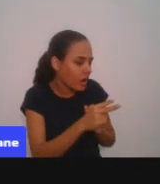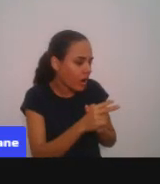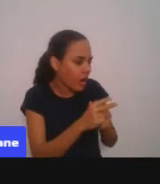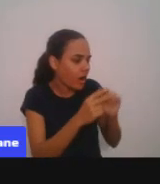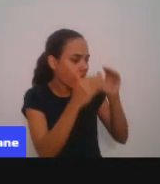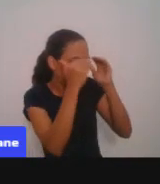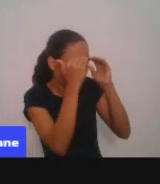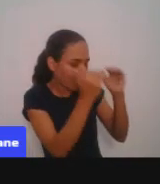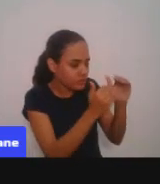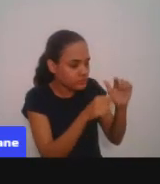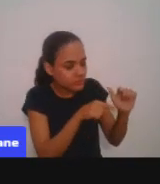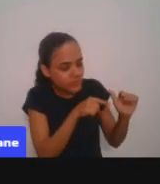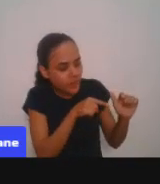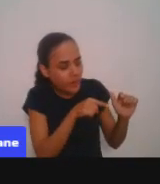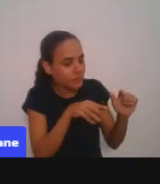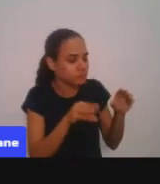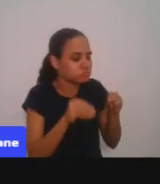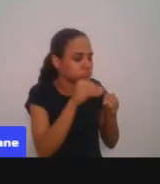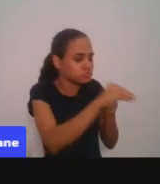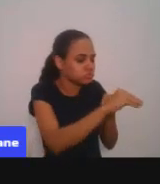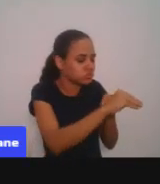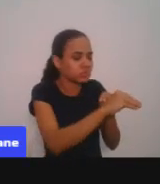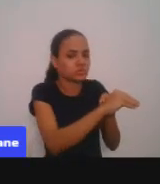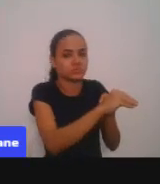roleta. Eu fui seguindo os passos todos.